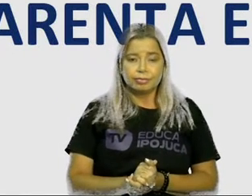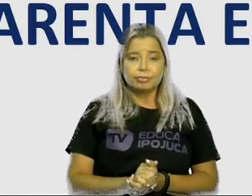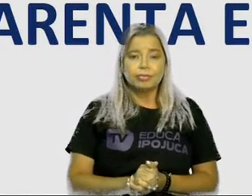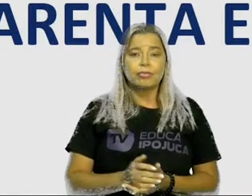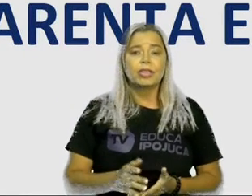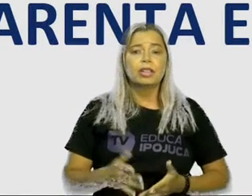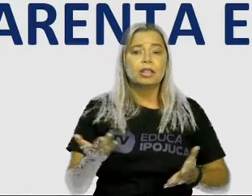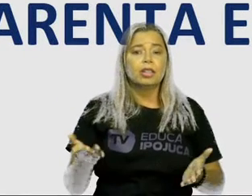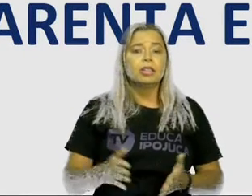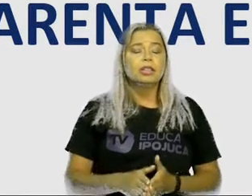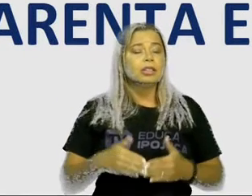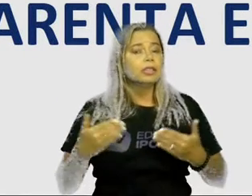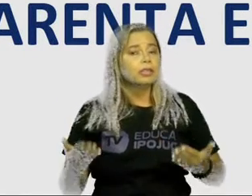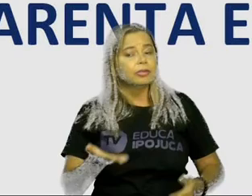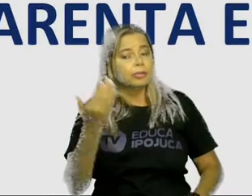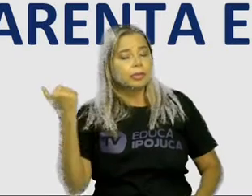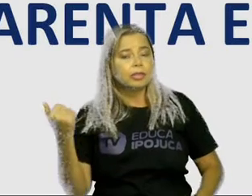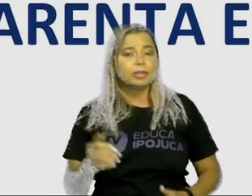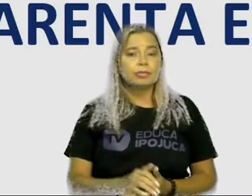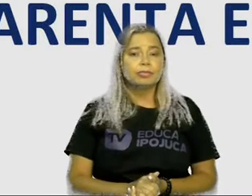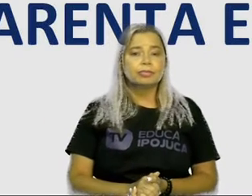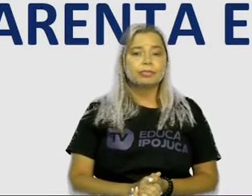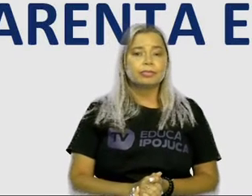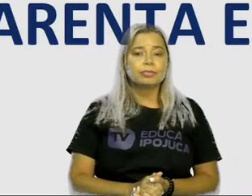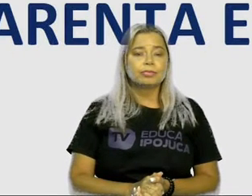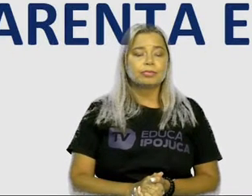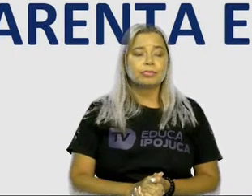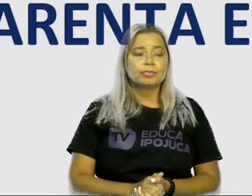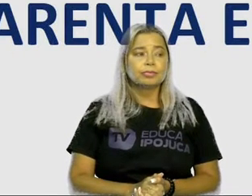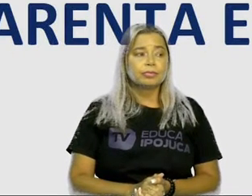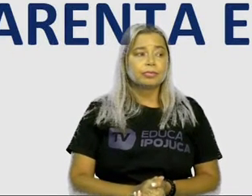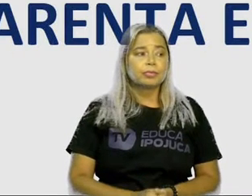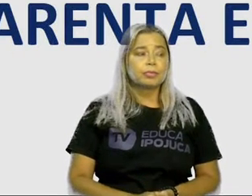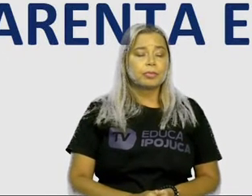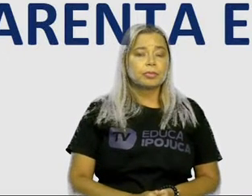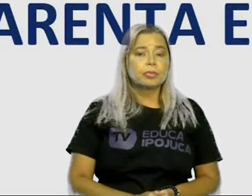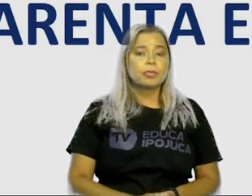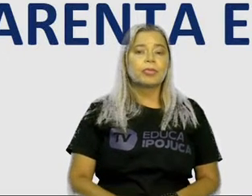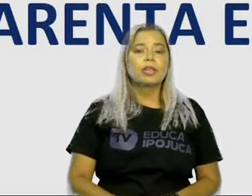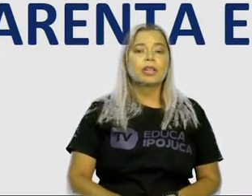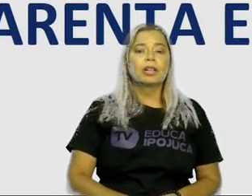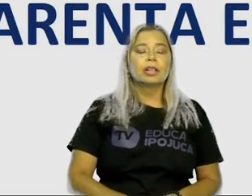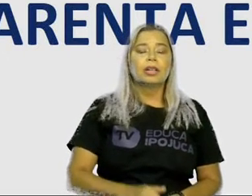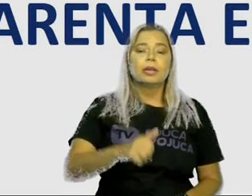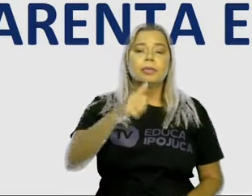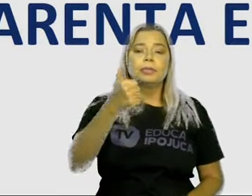por extenso. Vamos lá? 1000, esse númerozão grandão aqui é